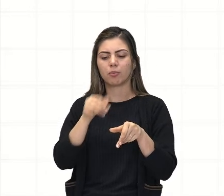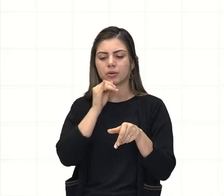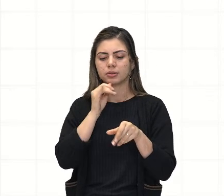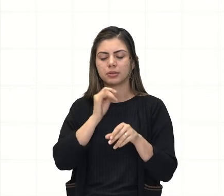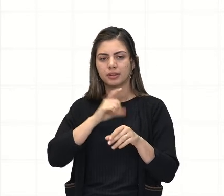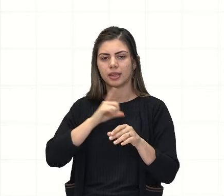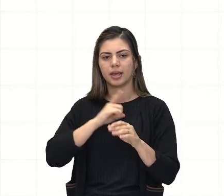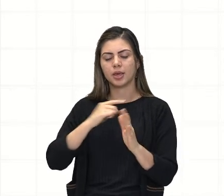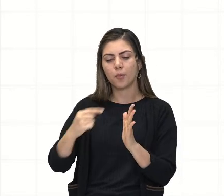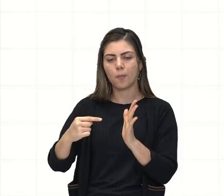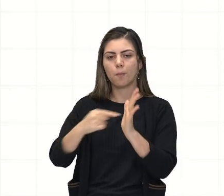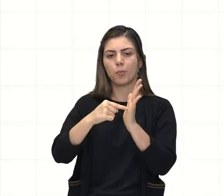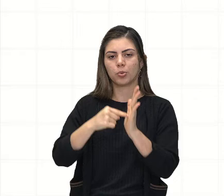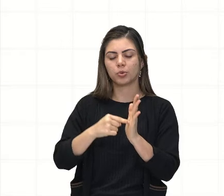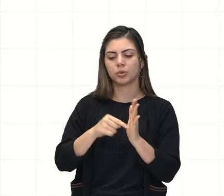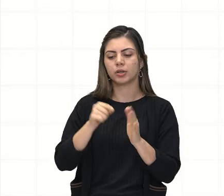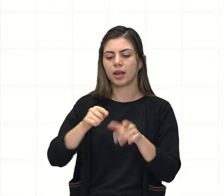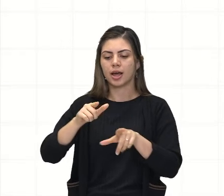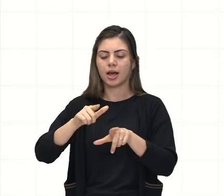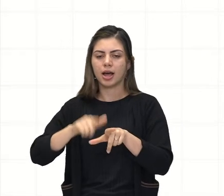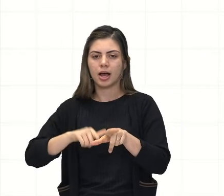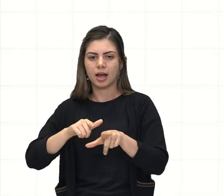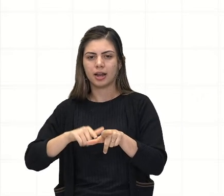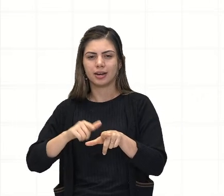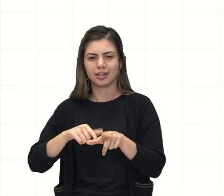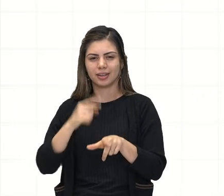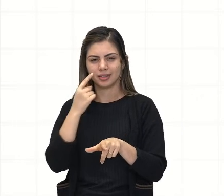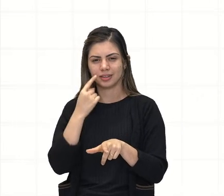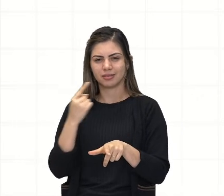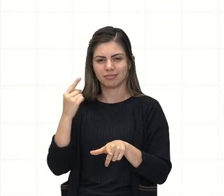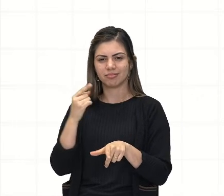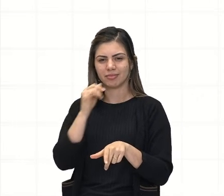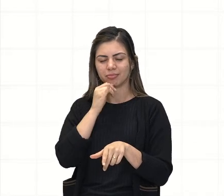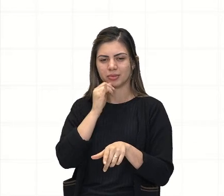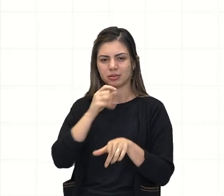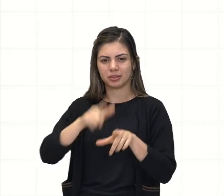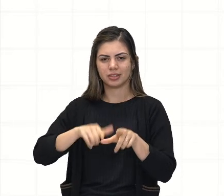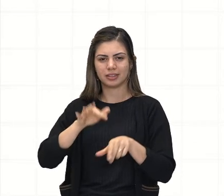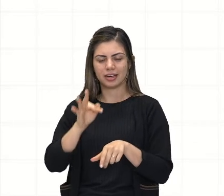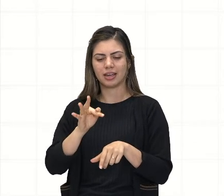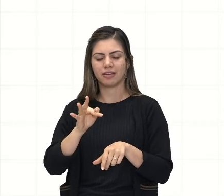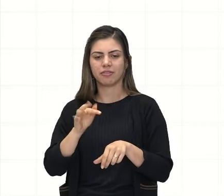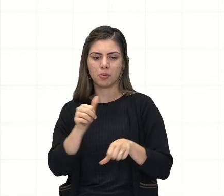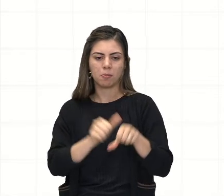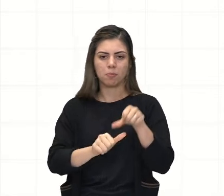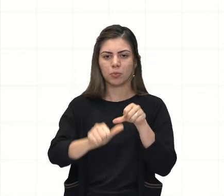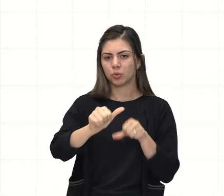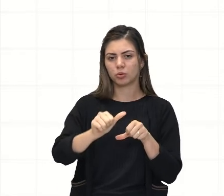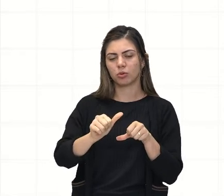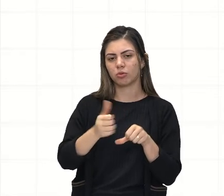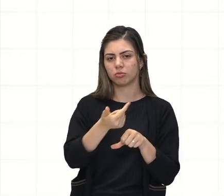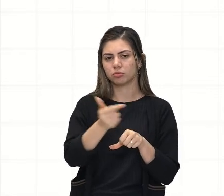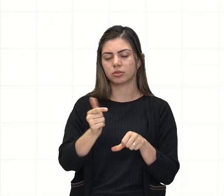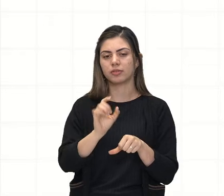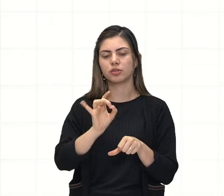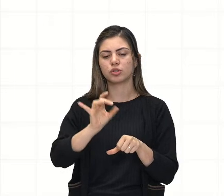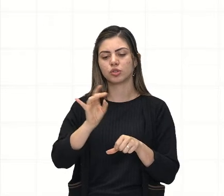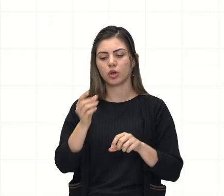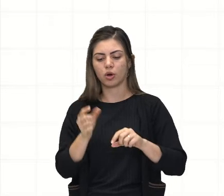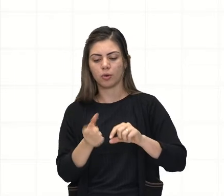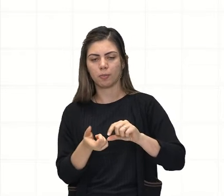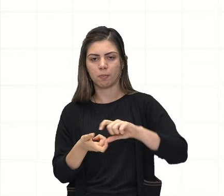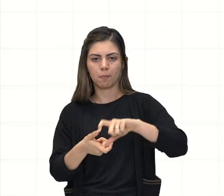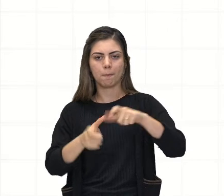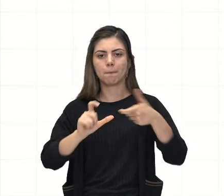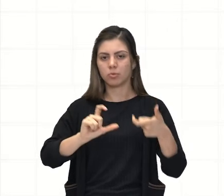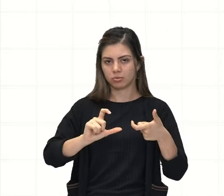do objeto não muda mesmo depois da rotação. Então, ela vai ter um giro, né? E nós temos